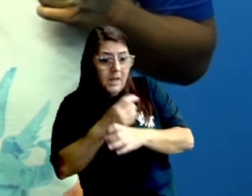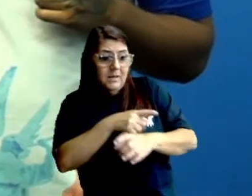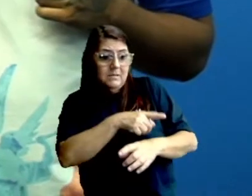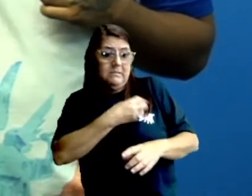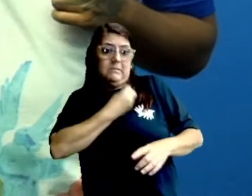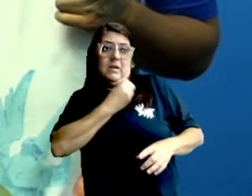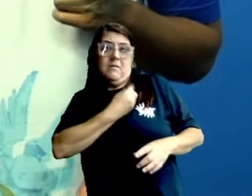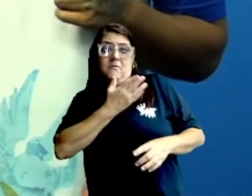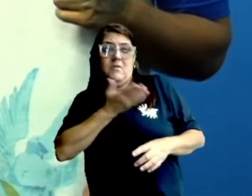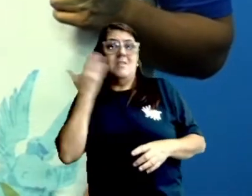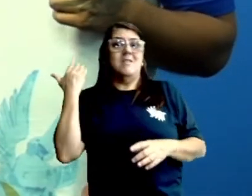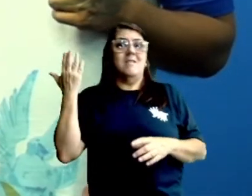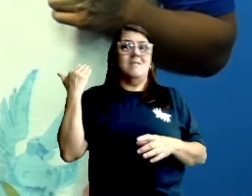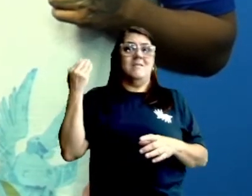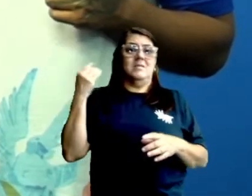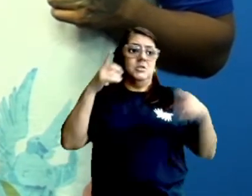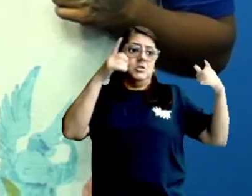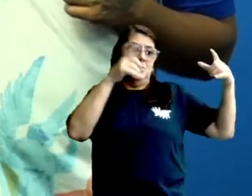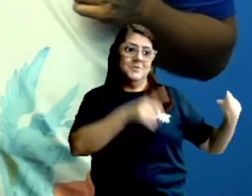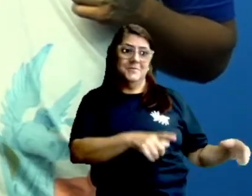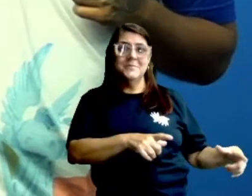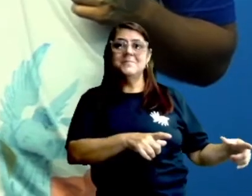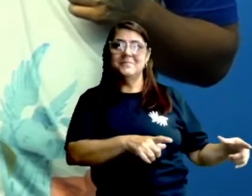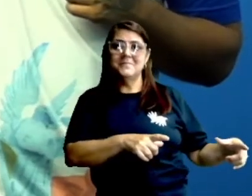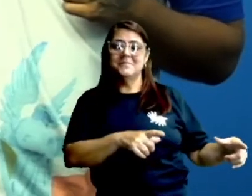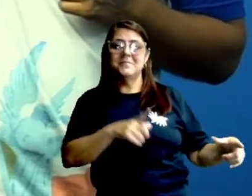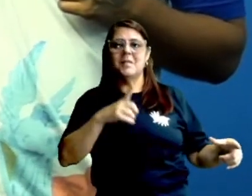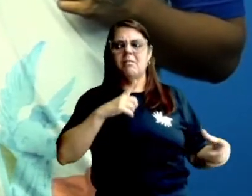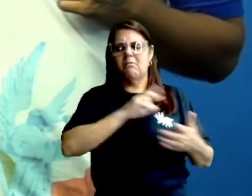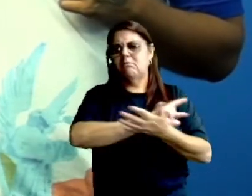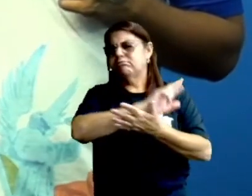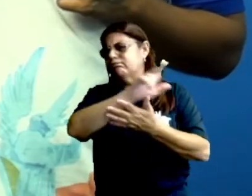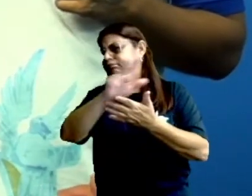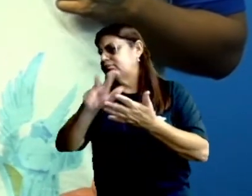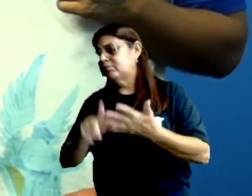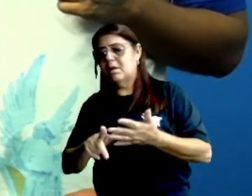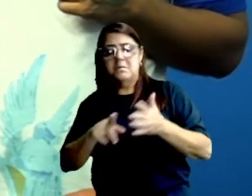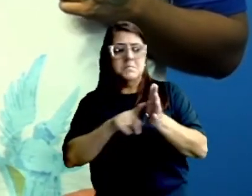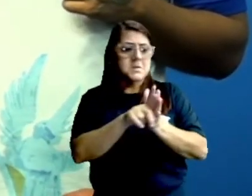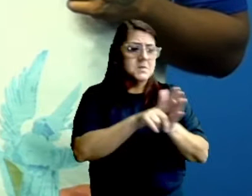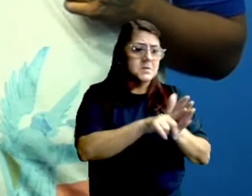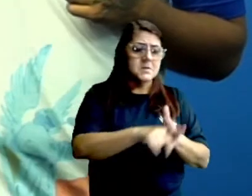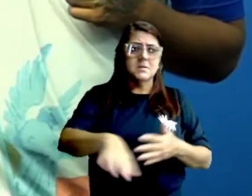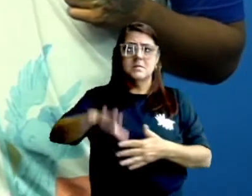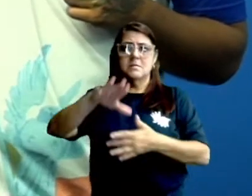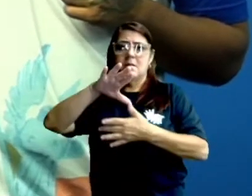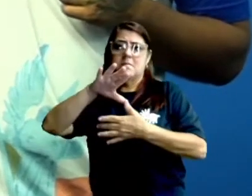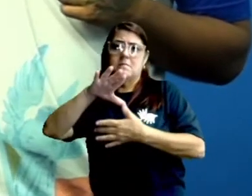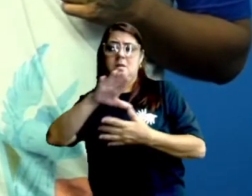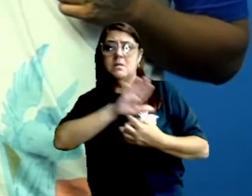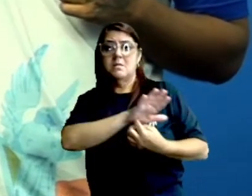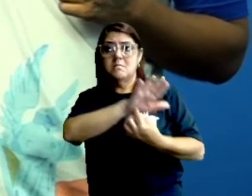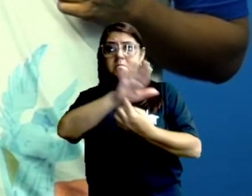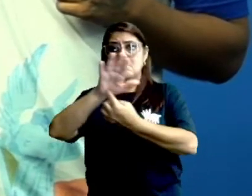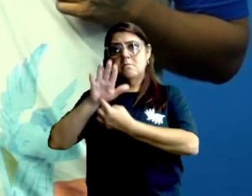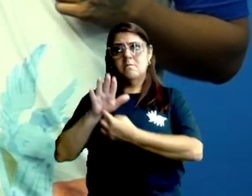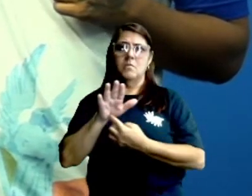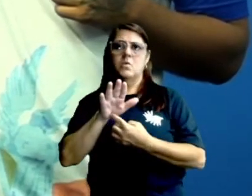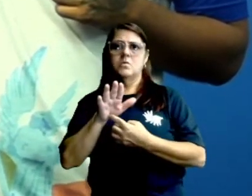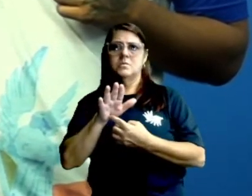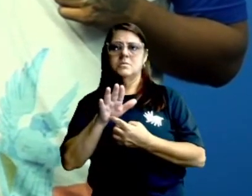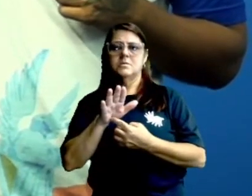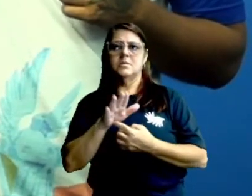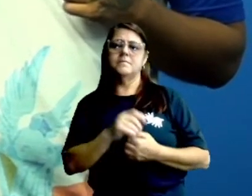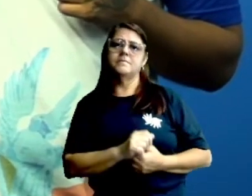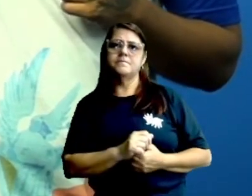humana em um determinado ambiente. Então, existem vários sítios arqueológicos na América que mostram, que